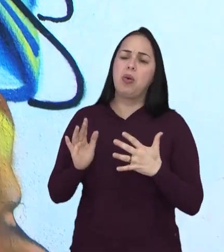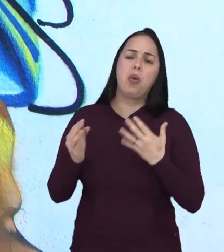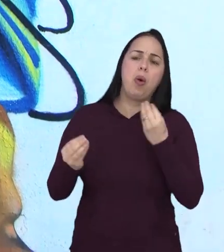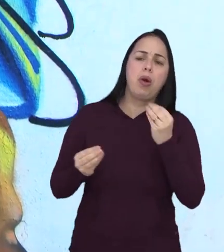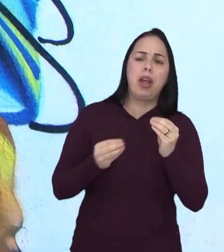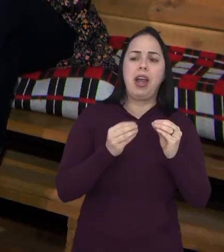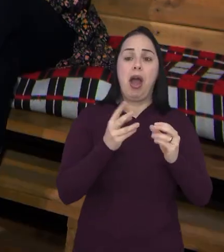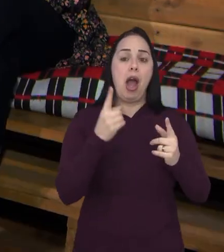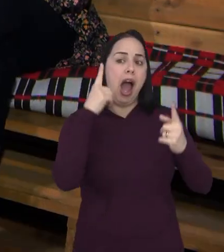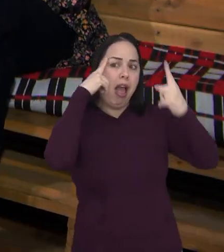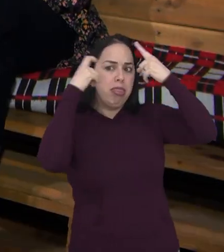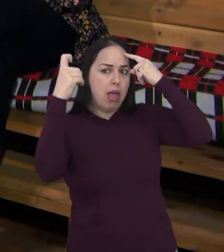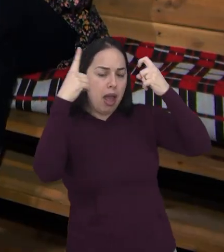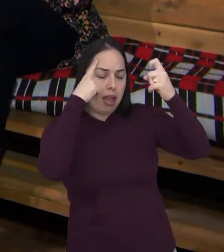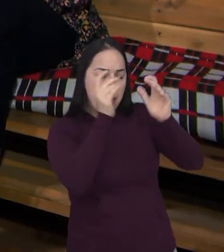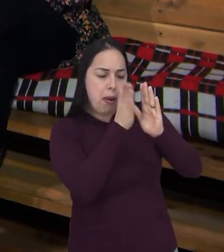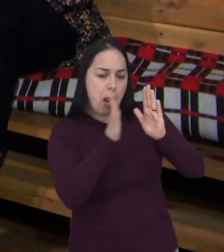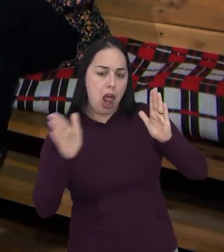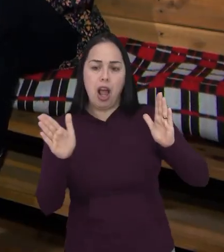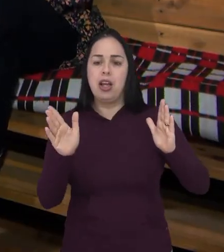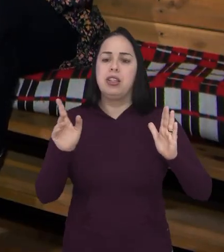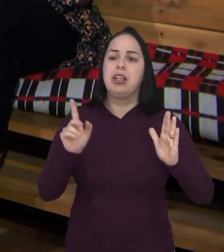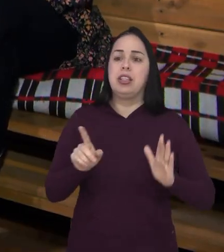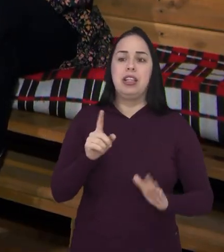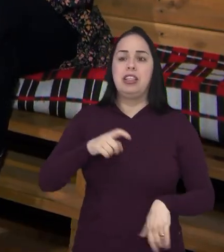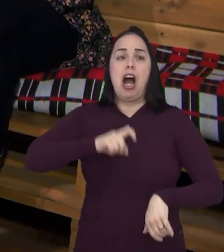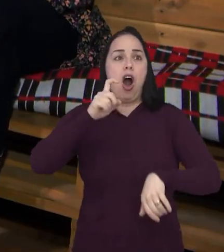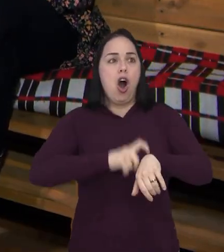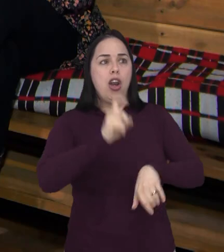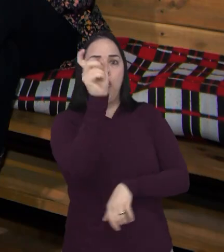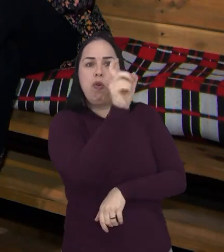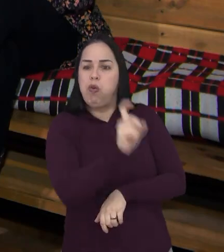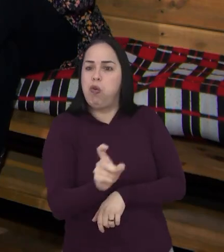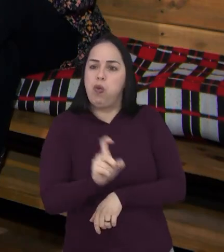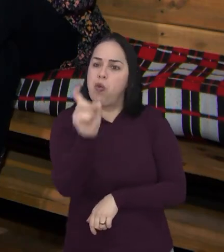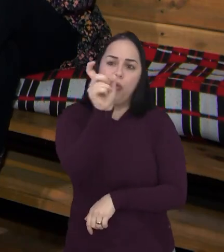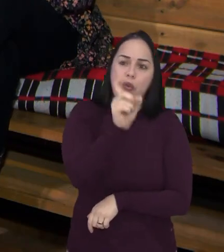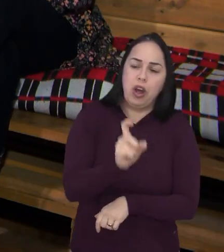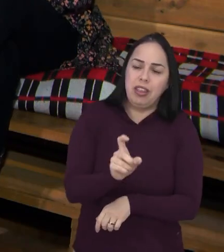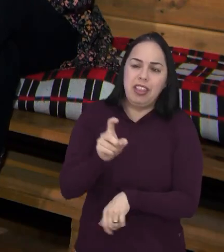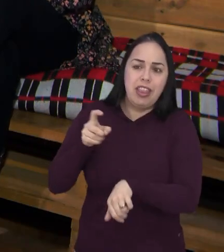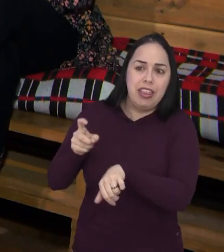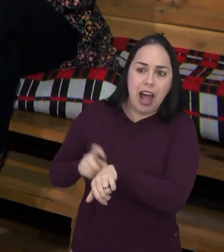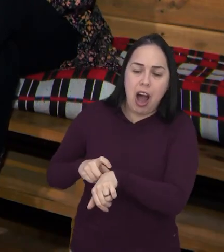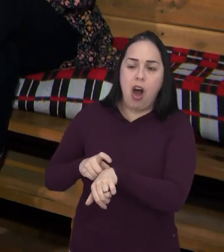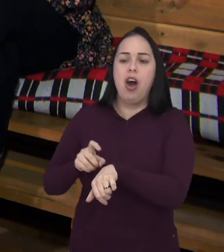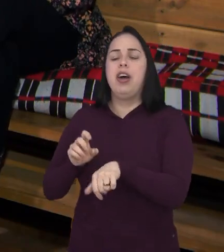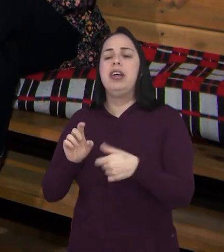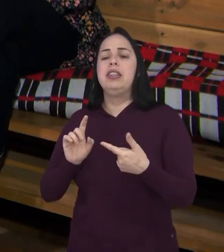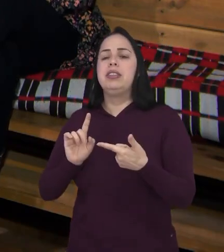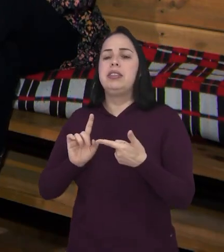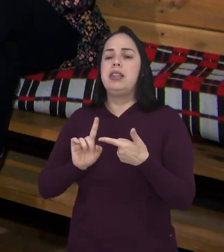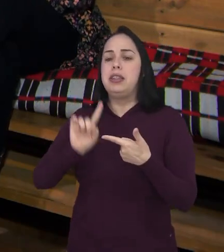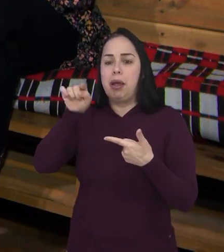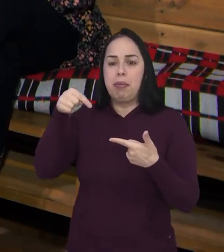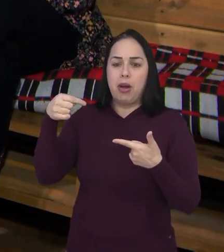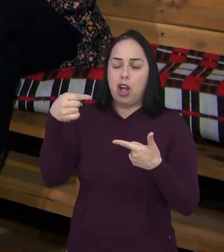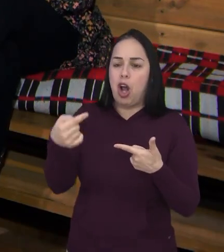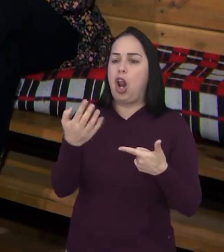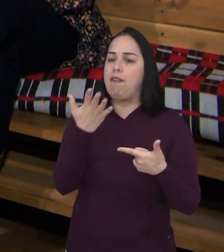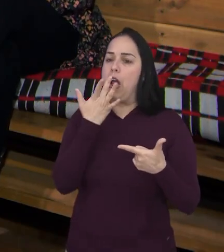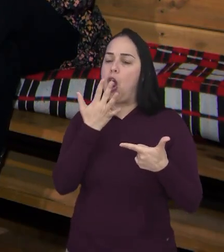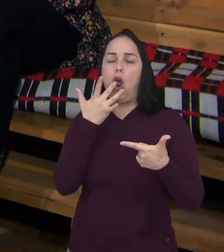processos. A gente viu que você já vai direto ali na parede, né? Você vai traçando primeiro, depois